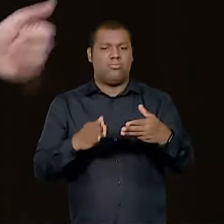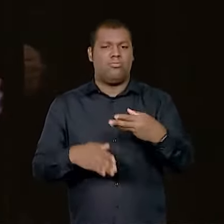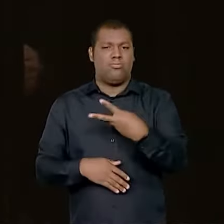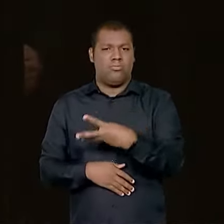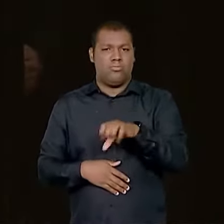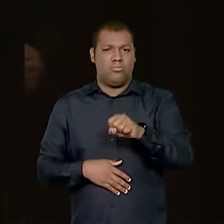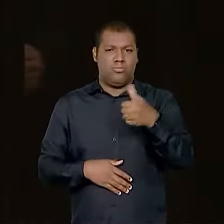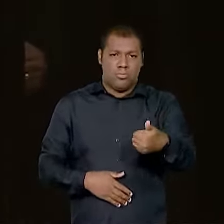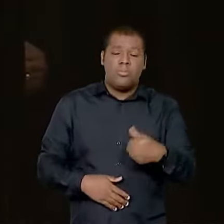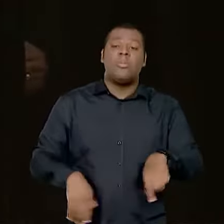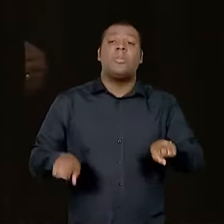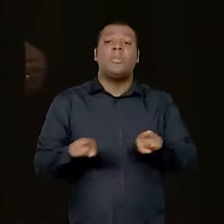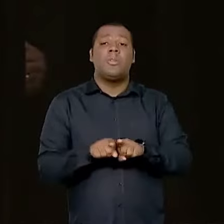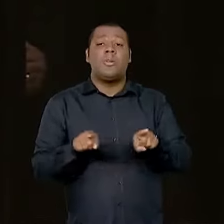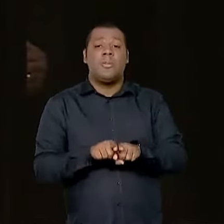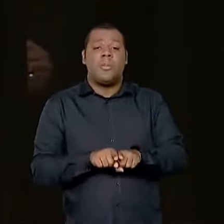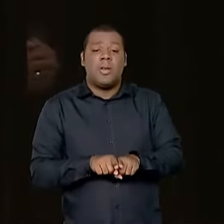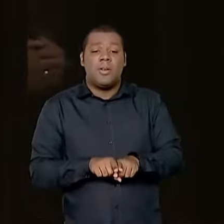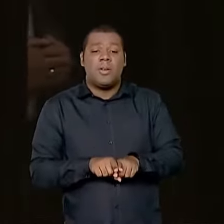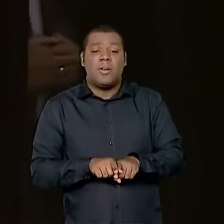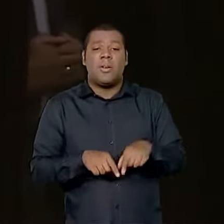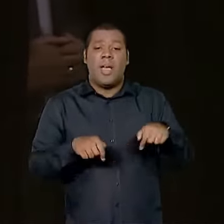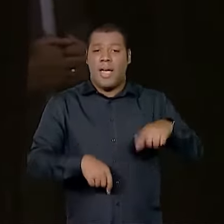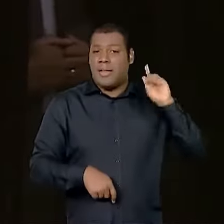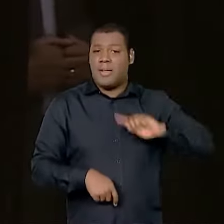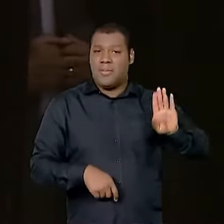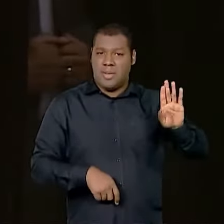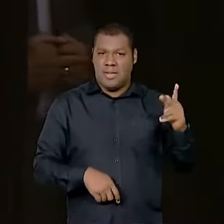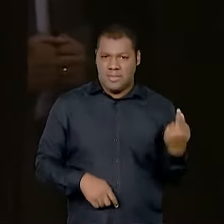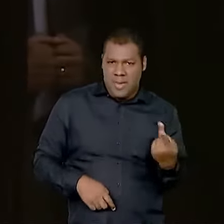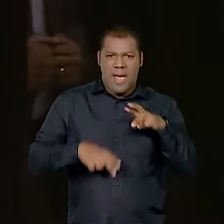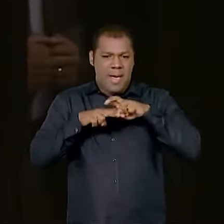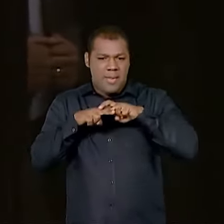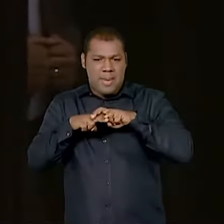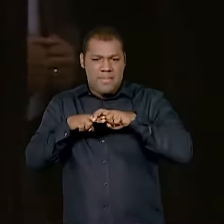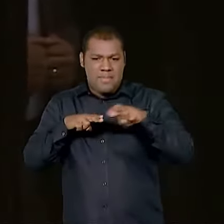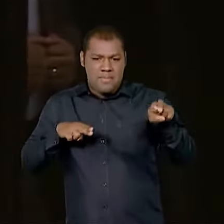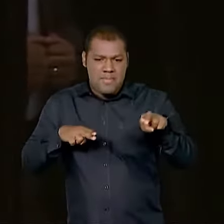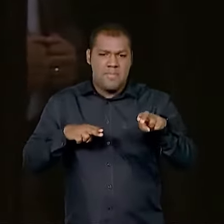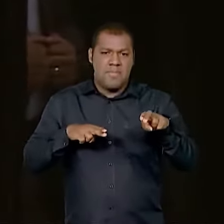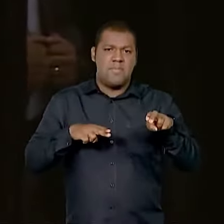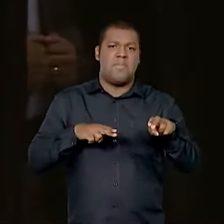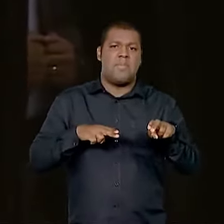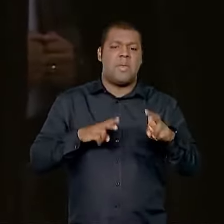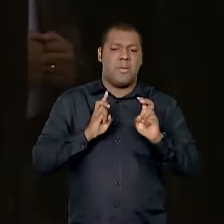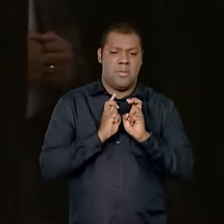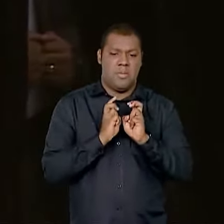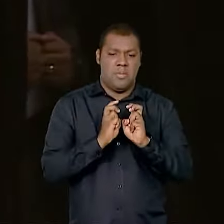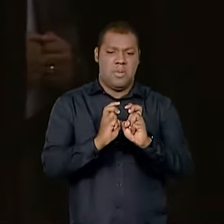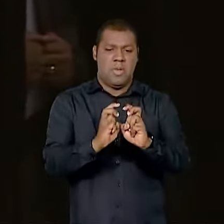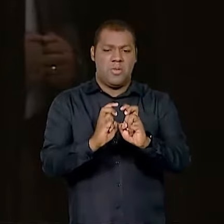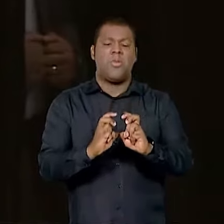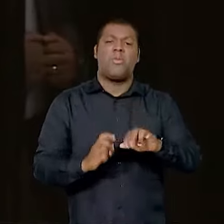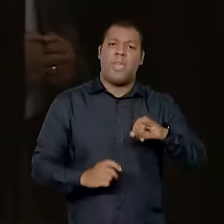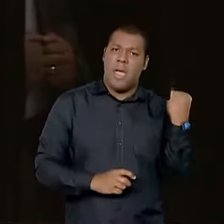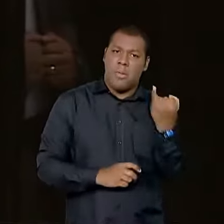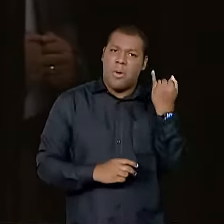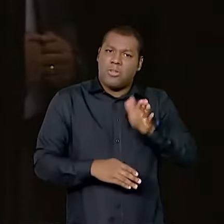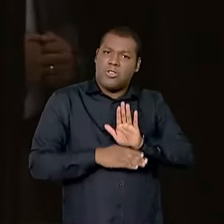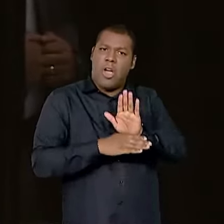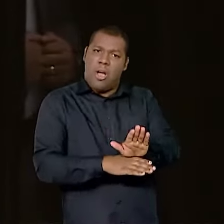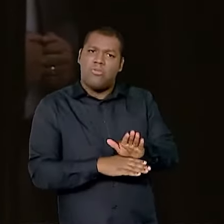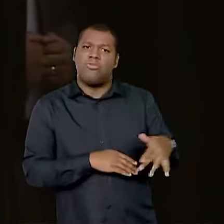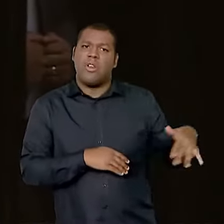e toca muito ao prefeito Fuad, a questão do metrô, do anel rodoviário, é muito importante que ajudemos a região